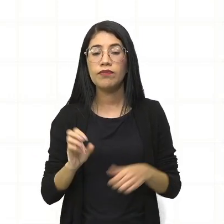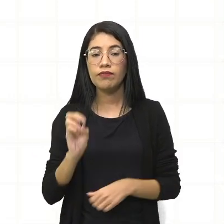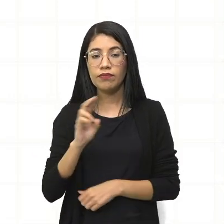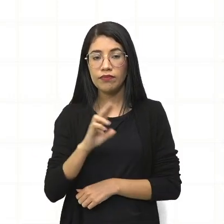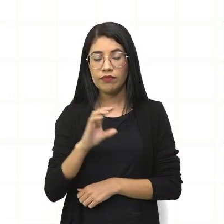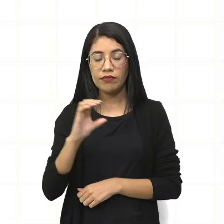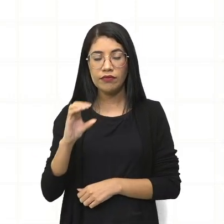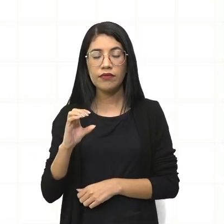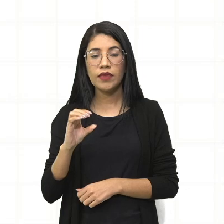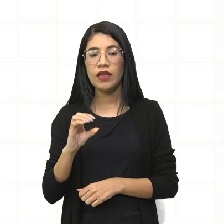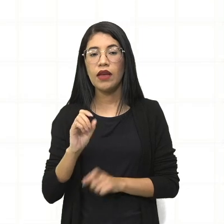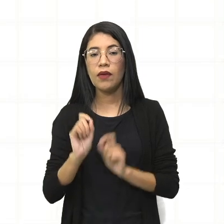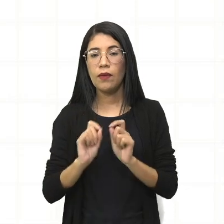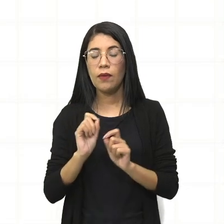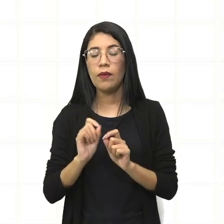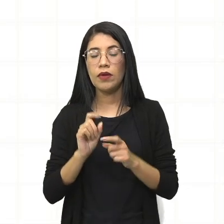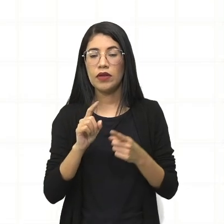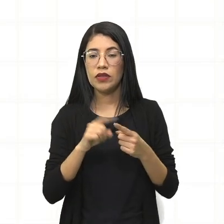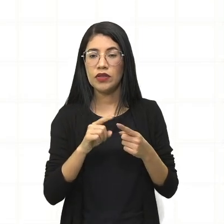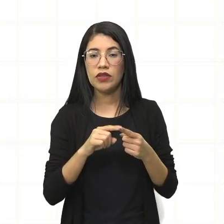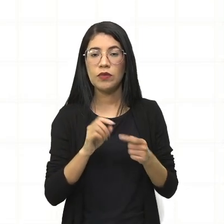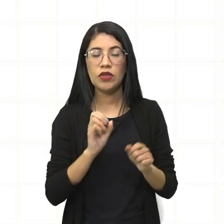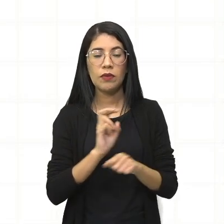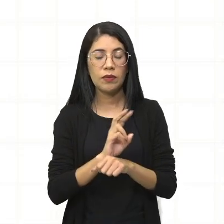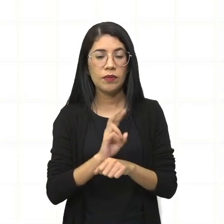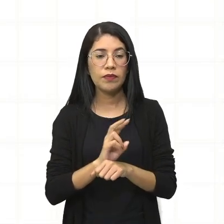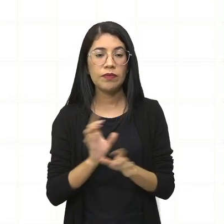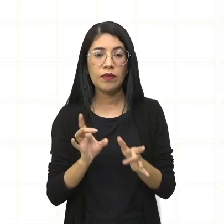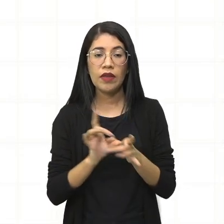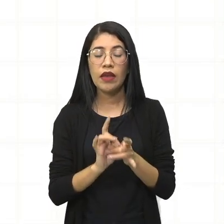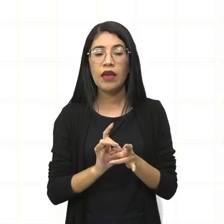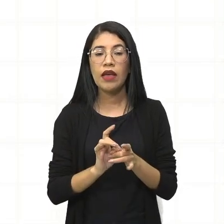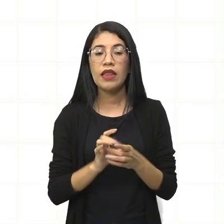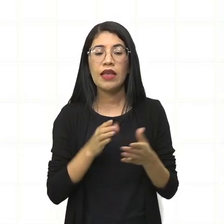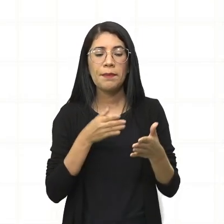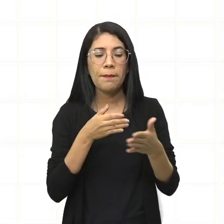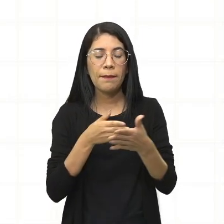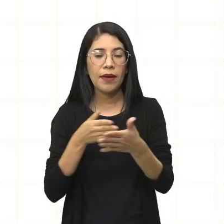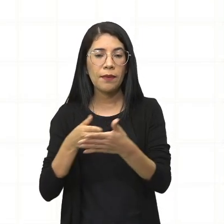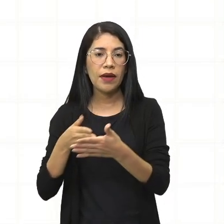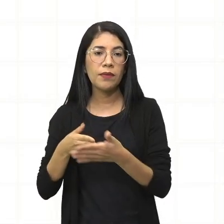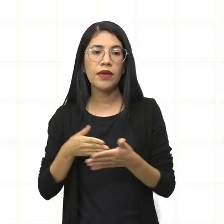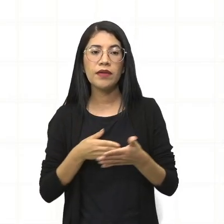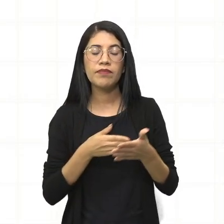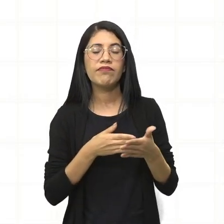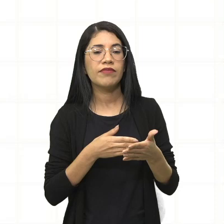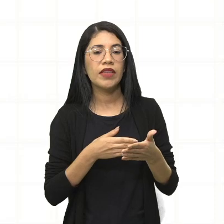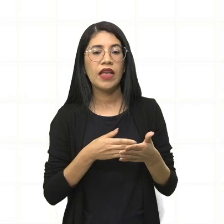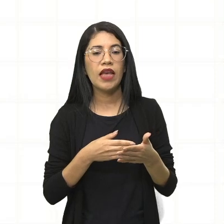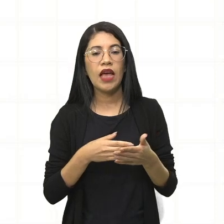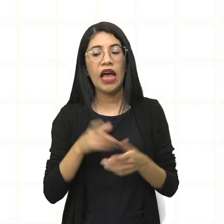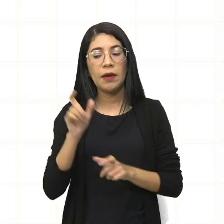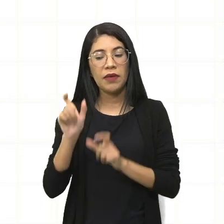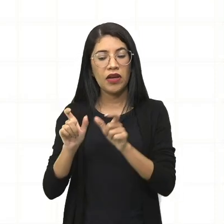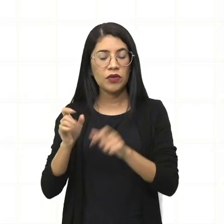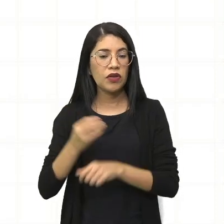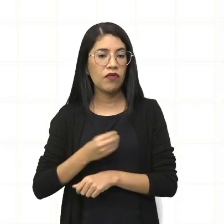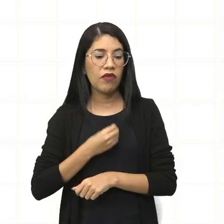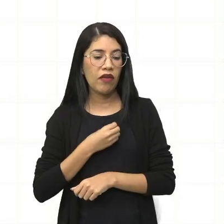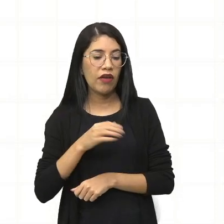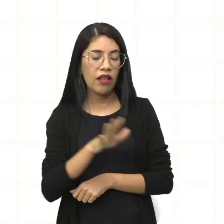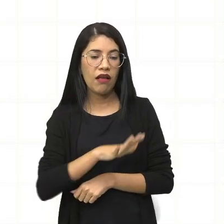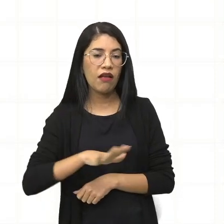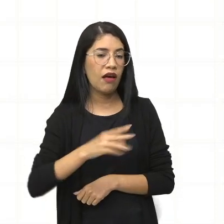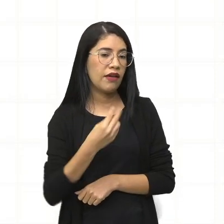de proteção integral, elas não, assim, elas restringem aí a presença humana. Porém,